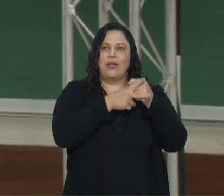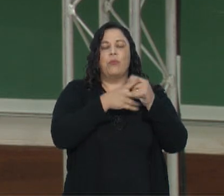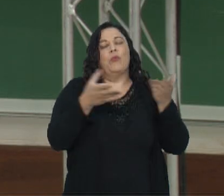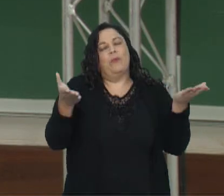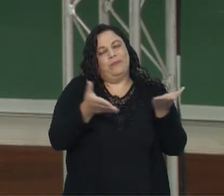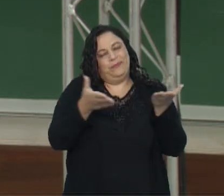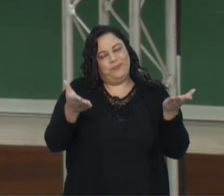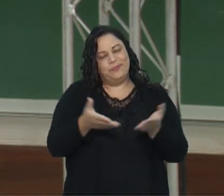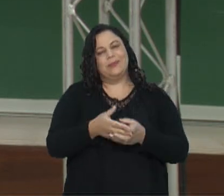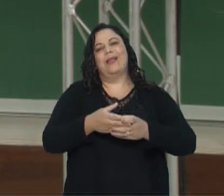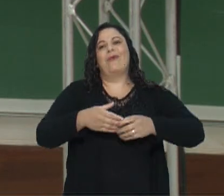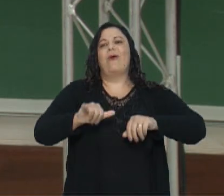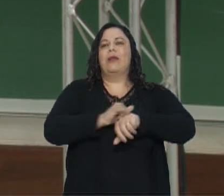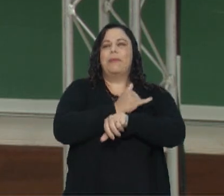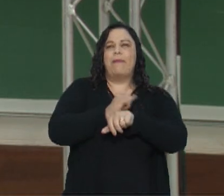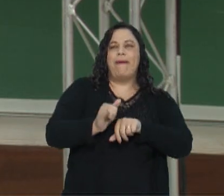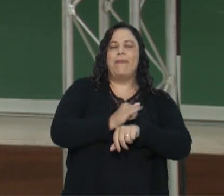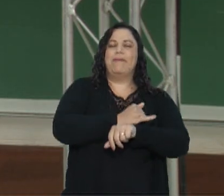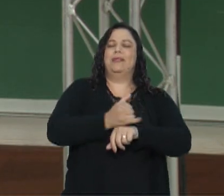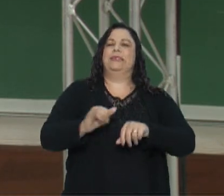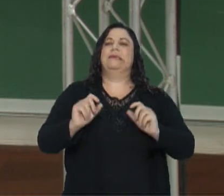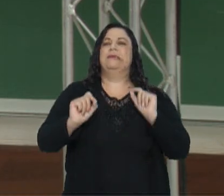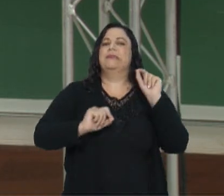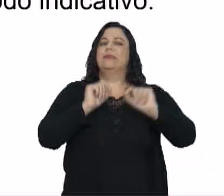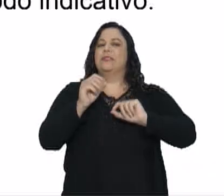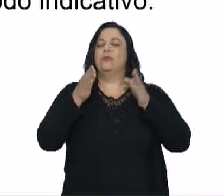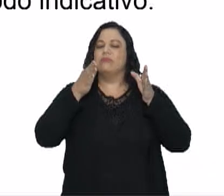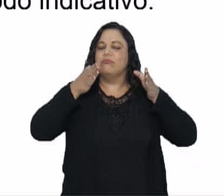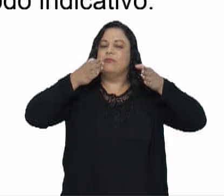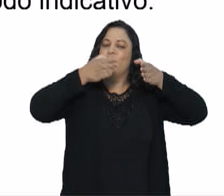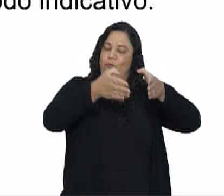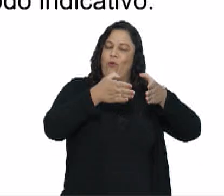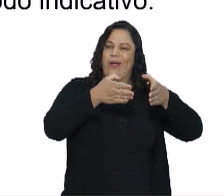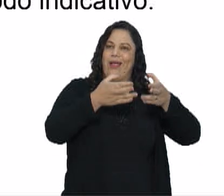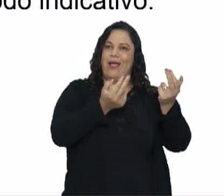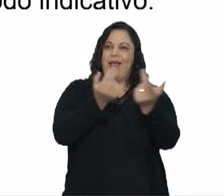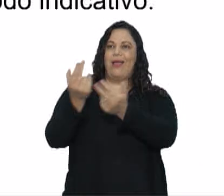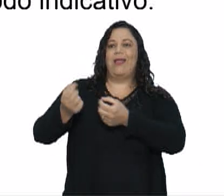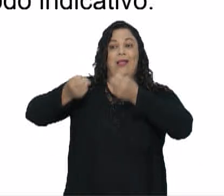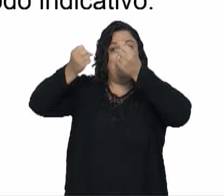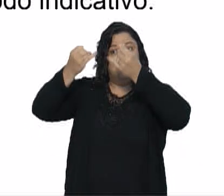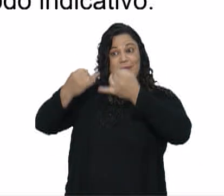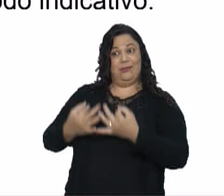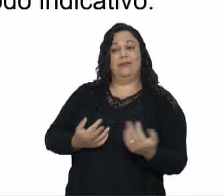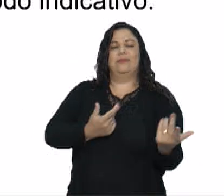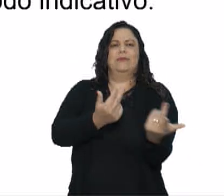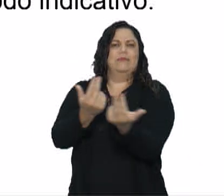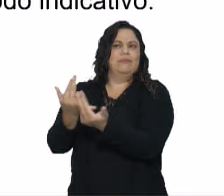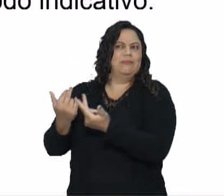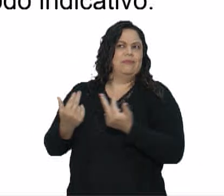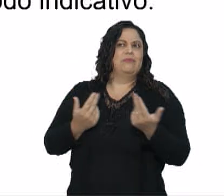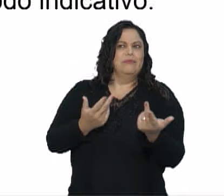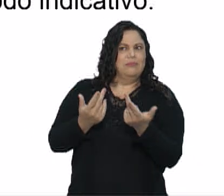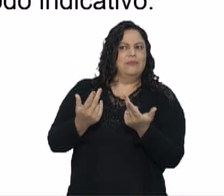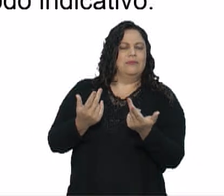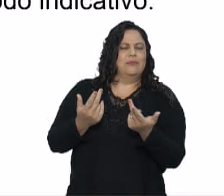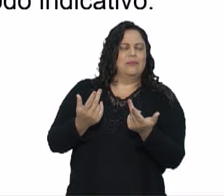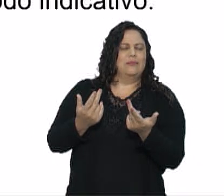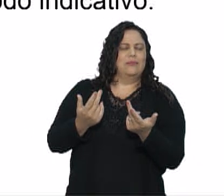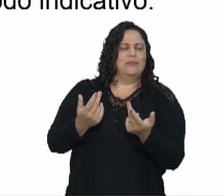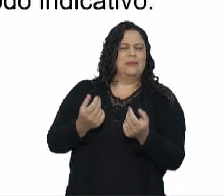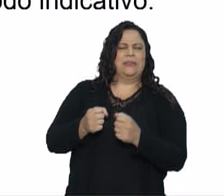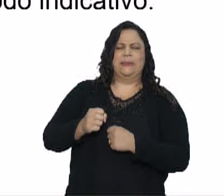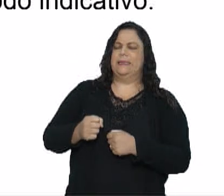é nele que eu tenho que focar, certo? Então lá. Era a mesma explicação que dava a Bela Rita ao moço Camilo,